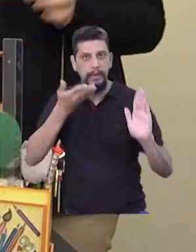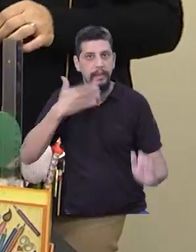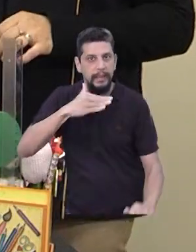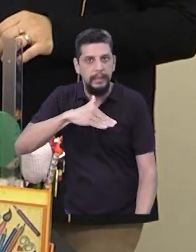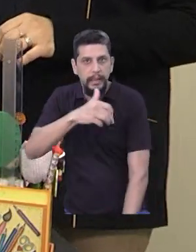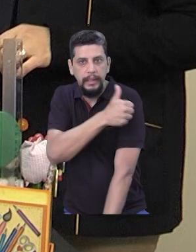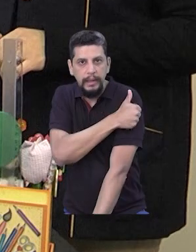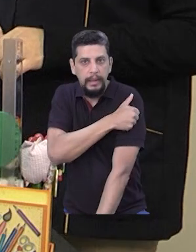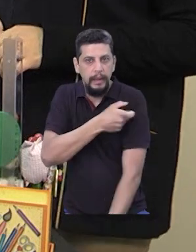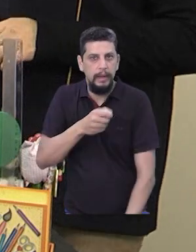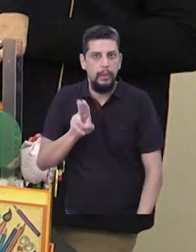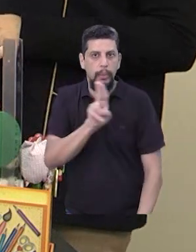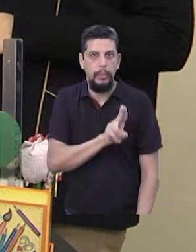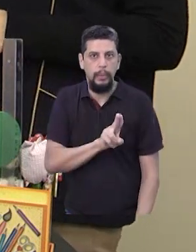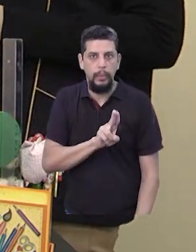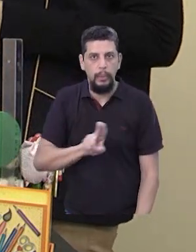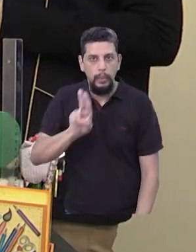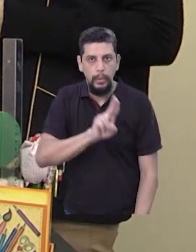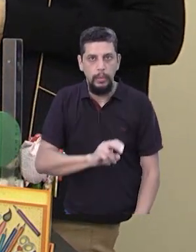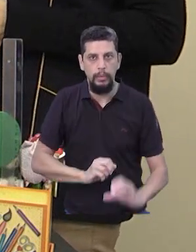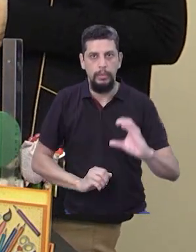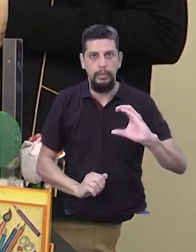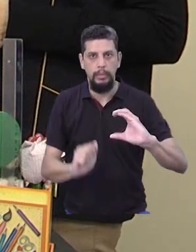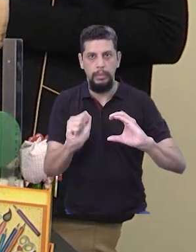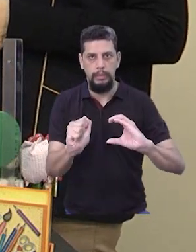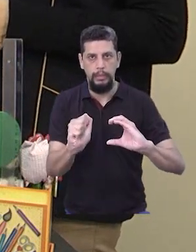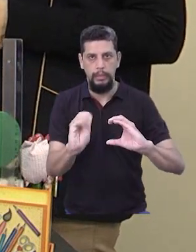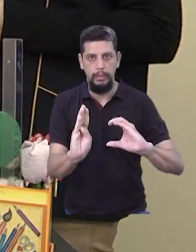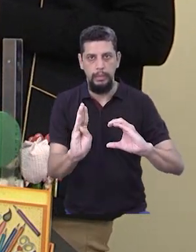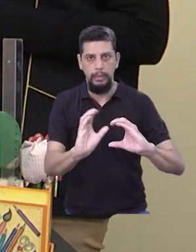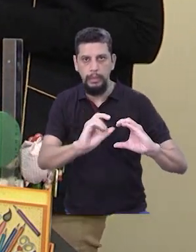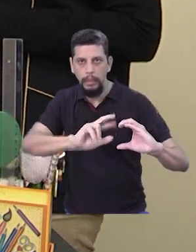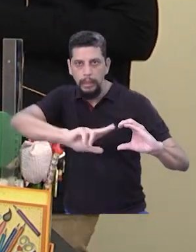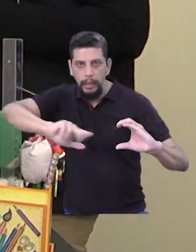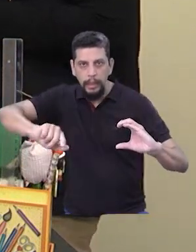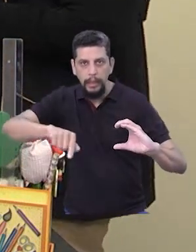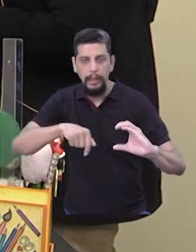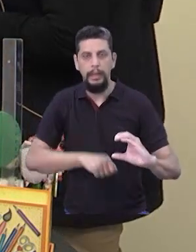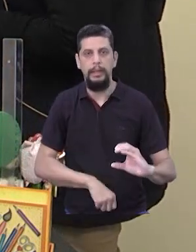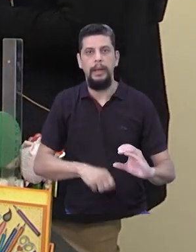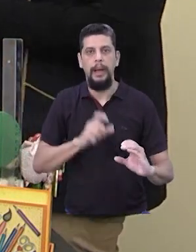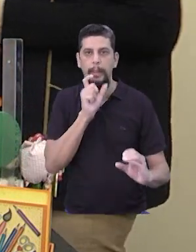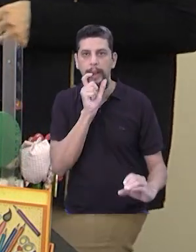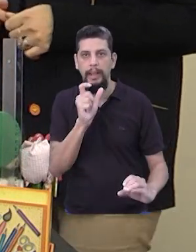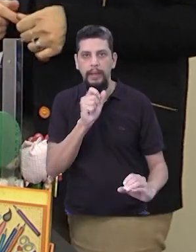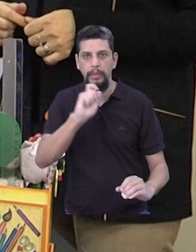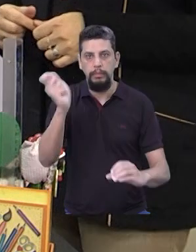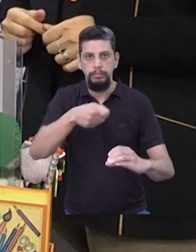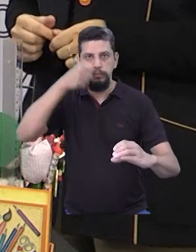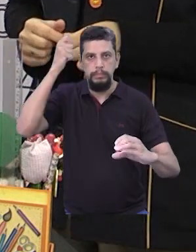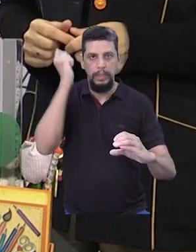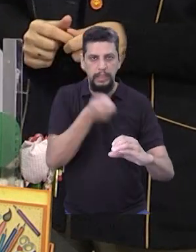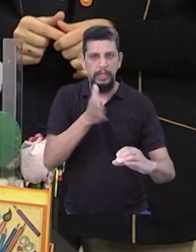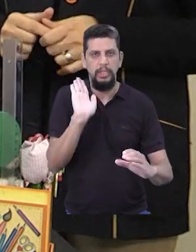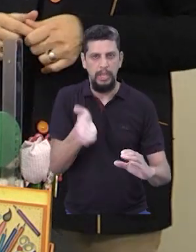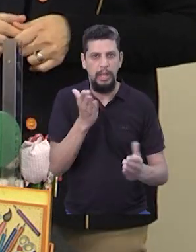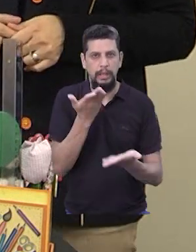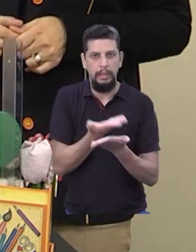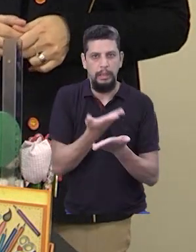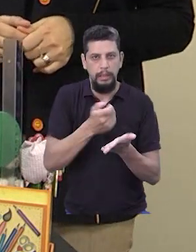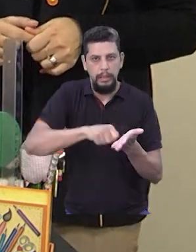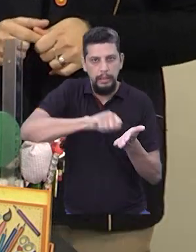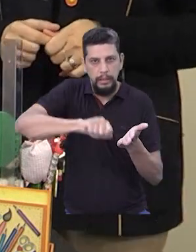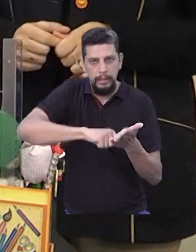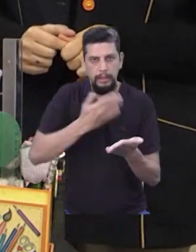Crianças, acompanhem conosco usando o alfabeto móvel. Ok? Vamos lá? Vamos. Então, a palavra mágico a gente já escreveu na